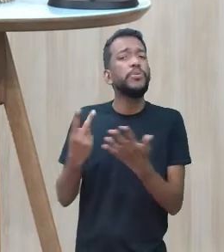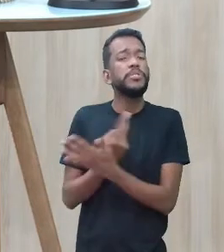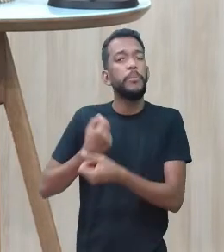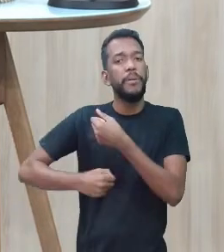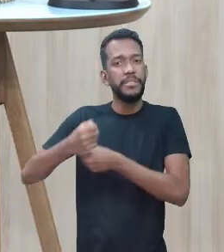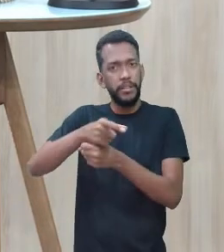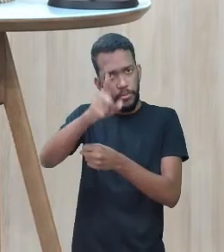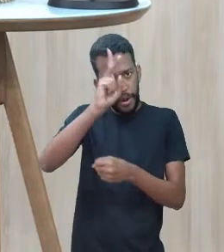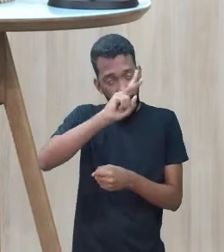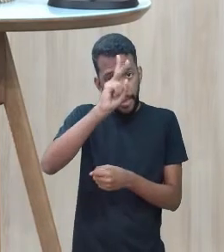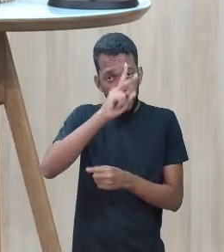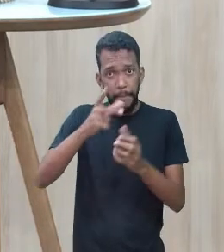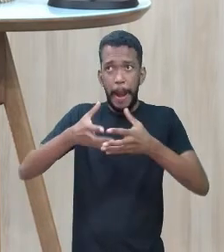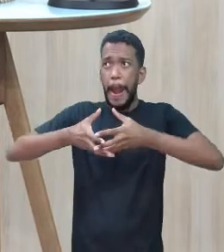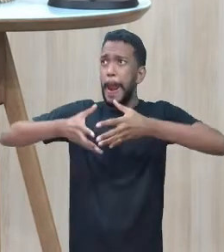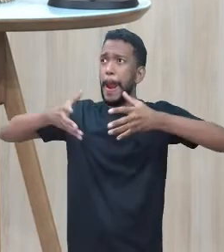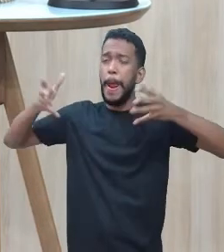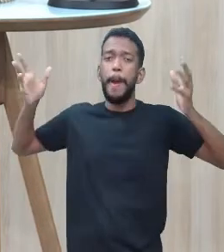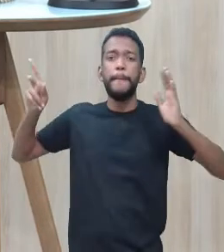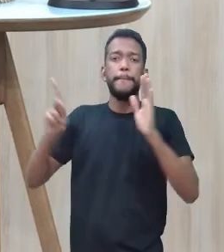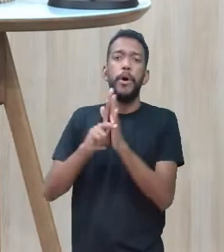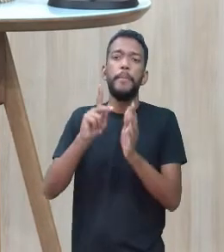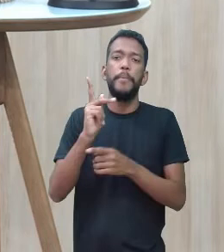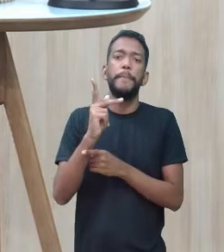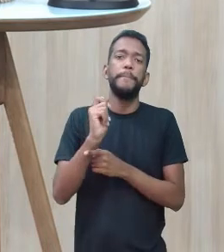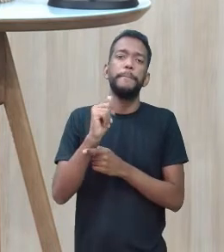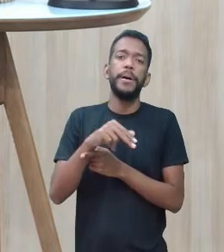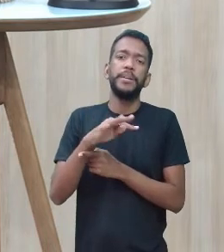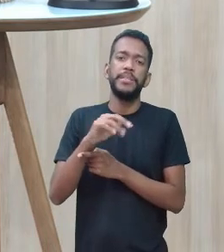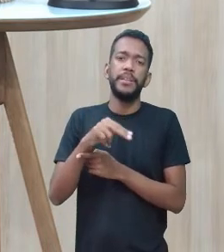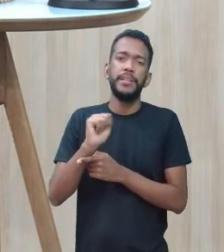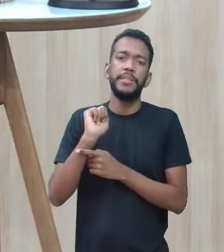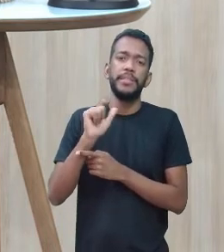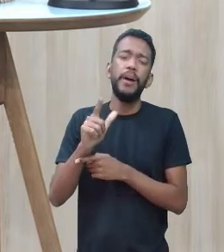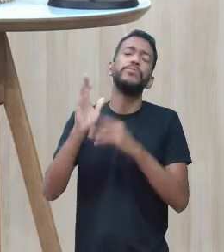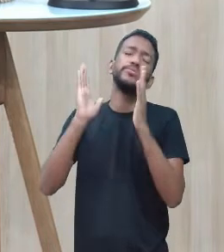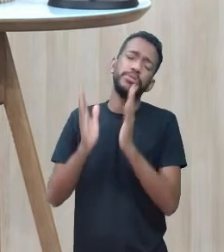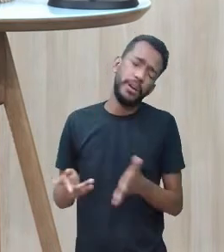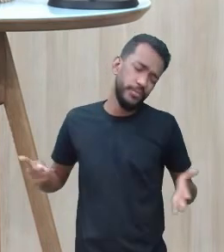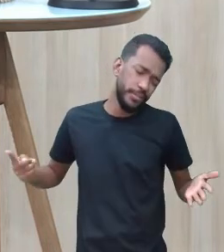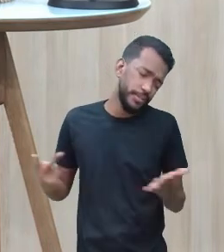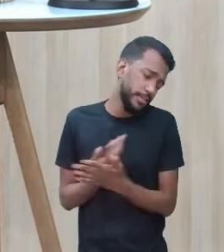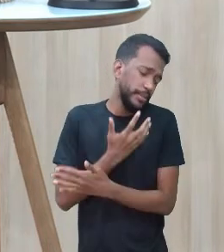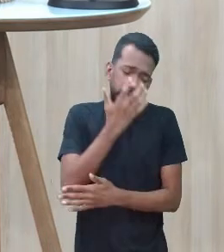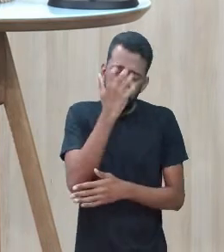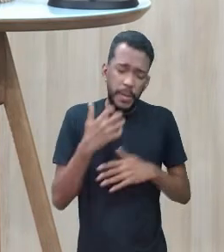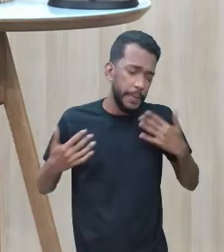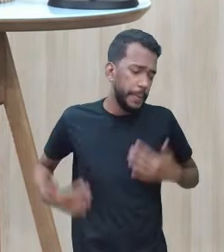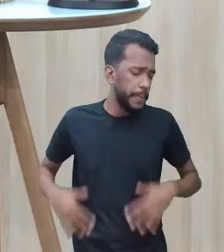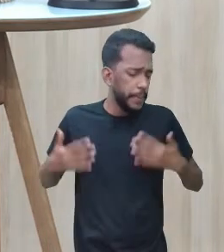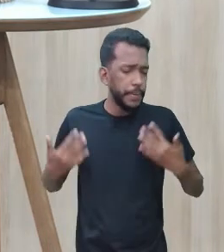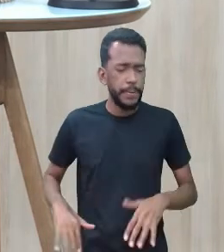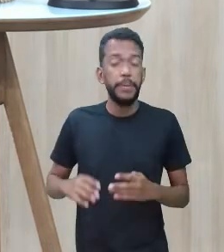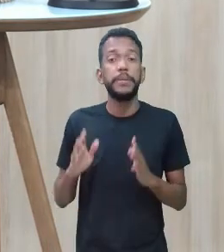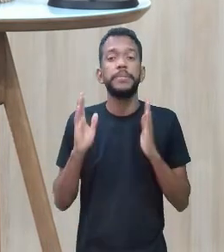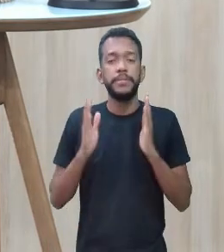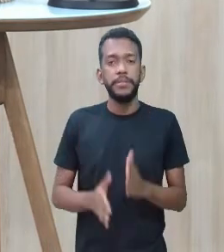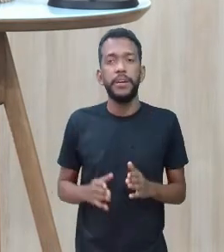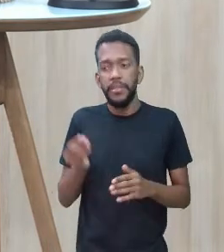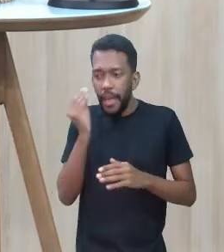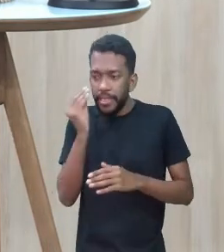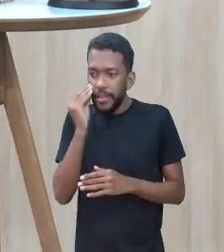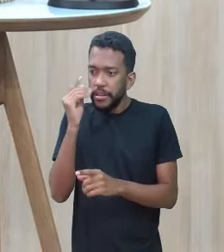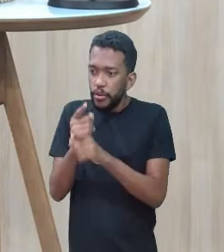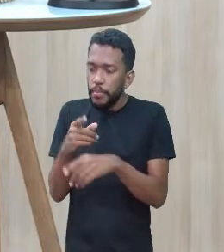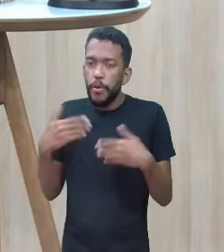A questão aí, né, do Pantanal, que foi um caso muito sério, e ainda estão se estudando, ainda estão tentando descobrir quais foram